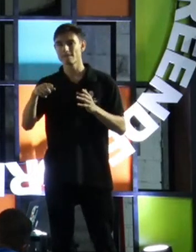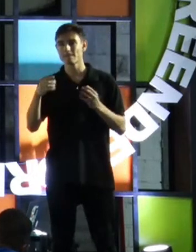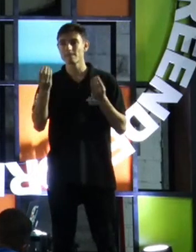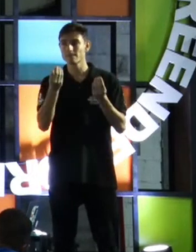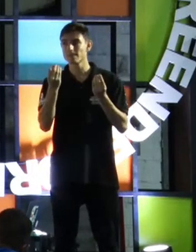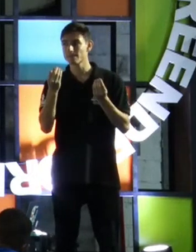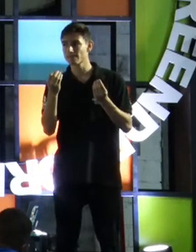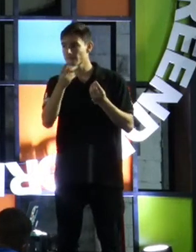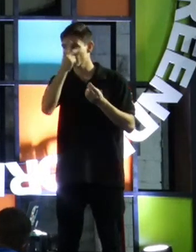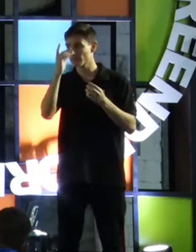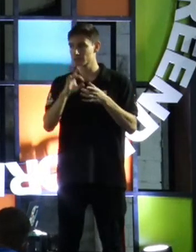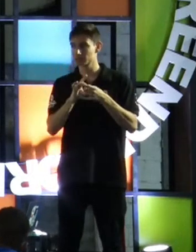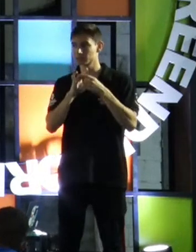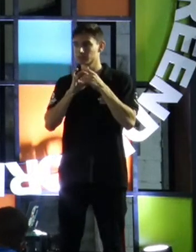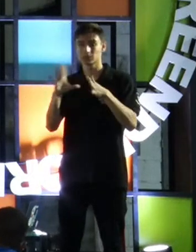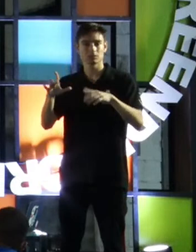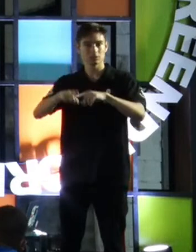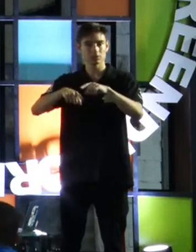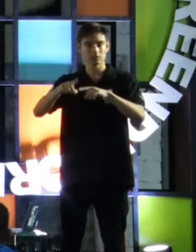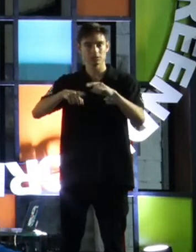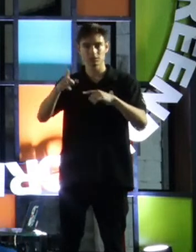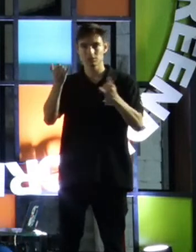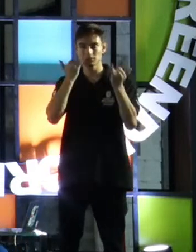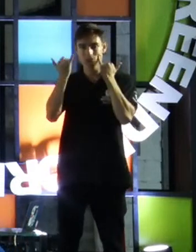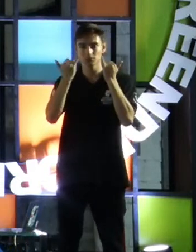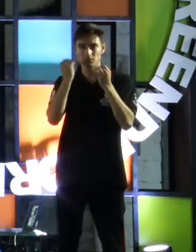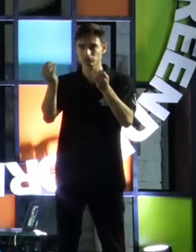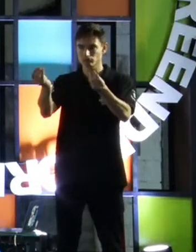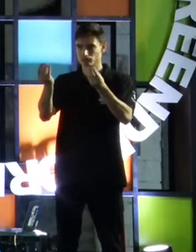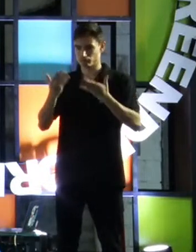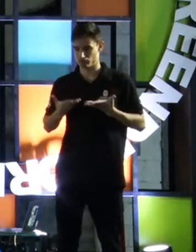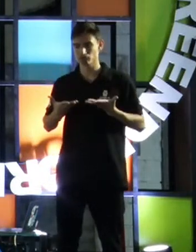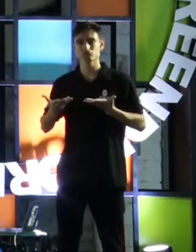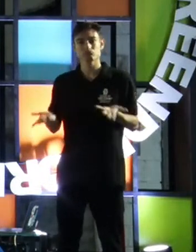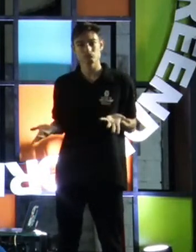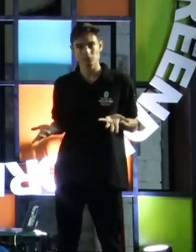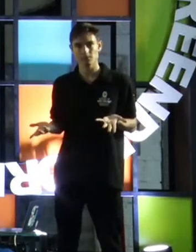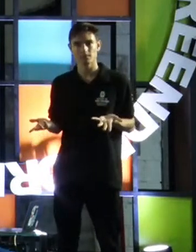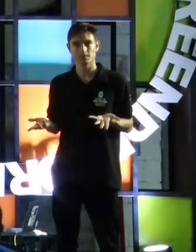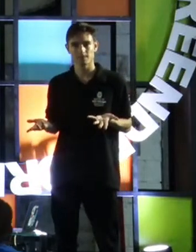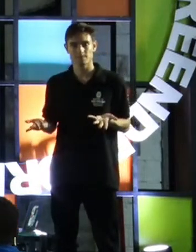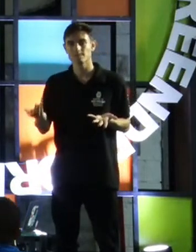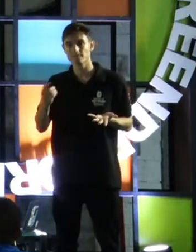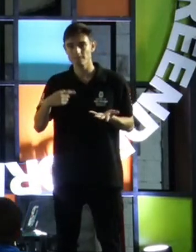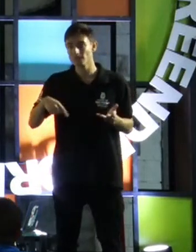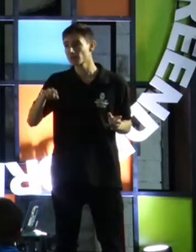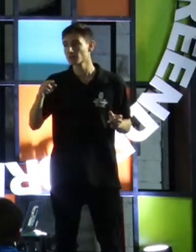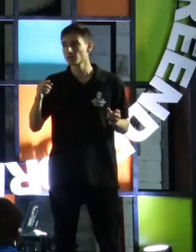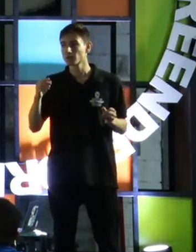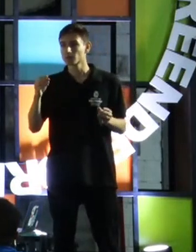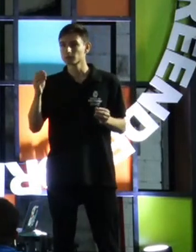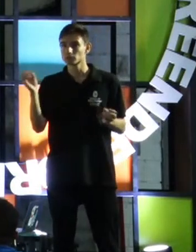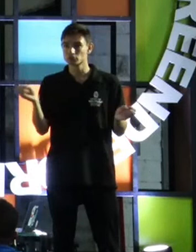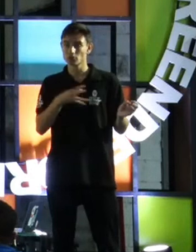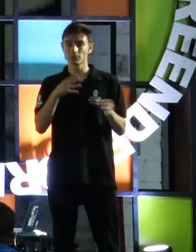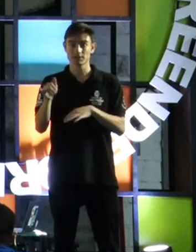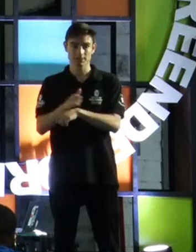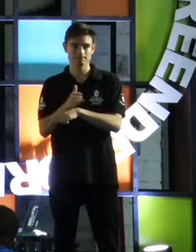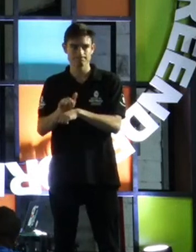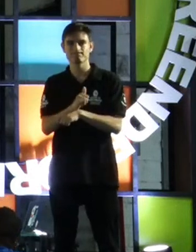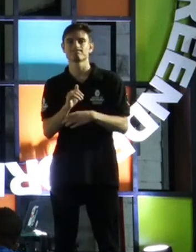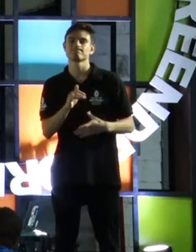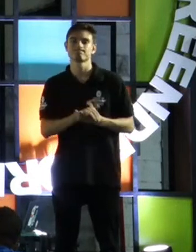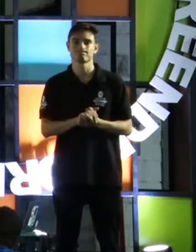está disponível para a gente e com as informações que esses dados nos trazem? A gente precisa de novas premissas. A